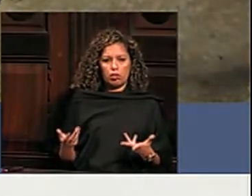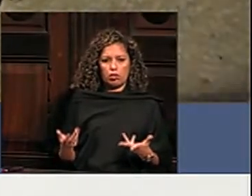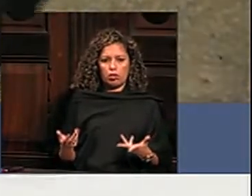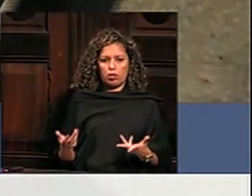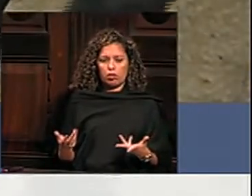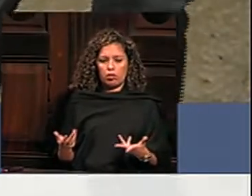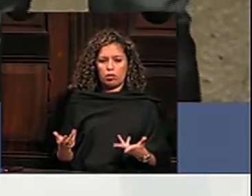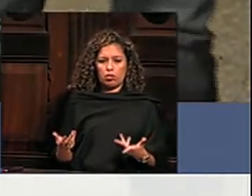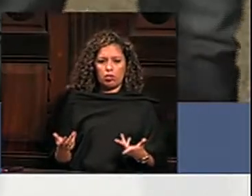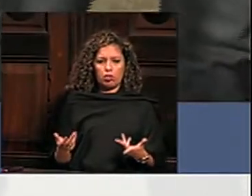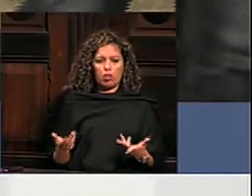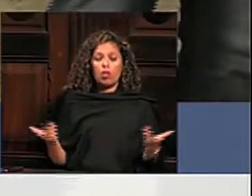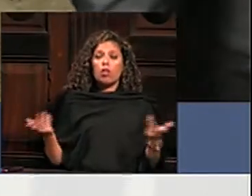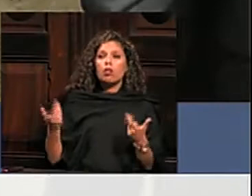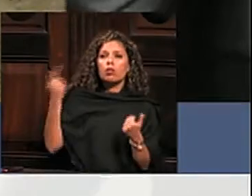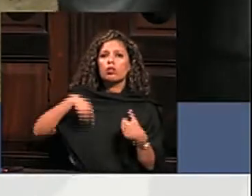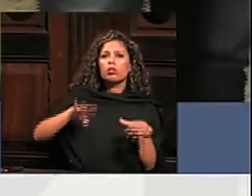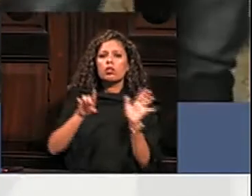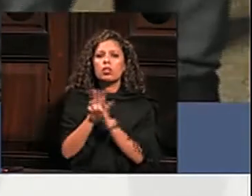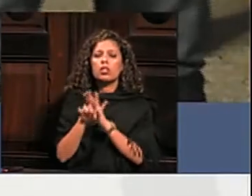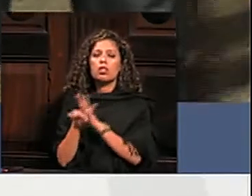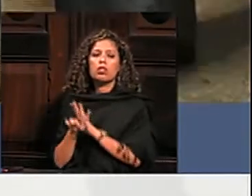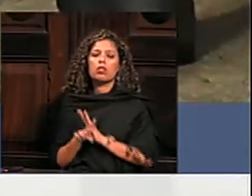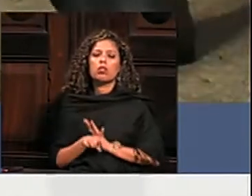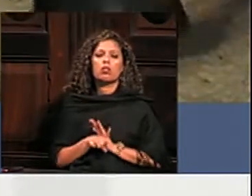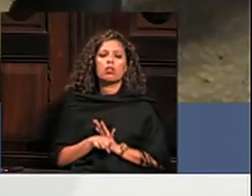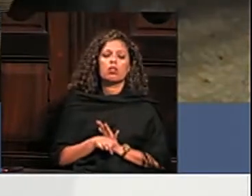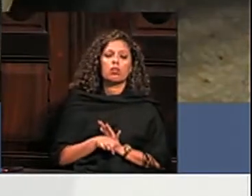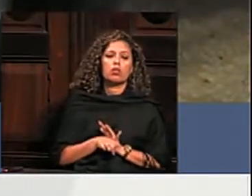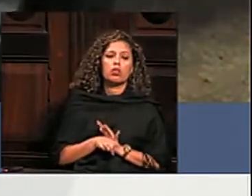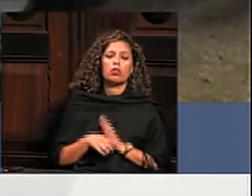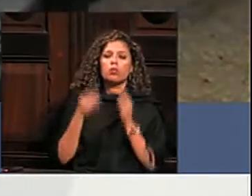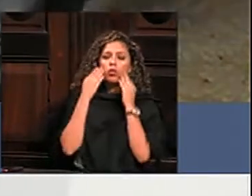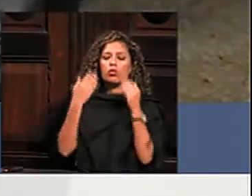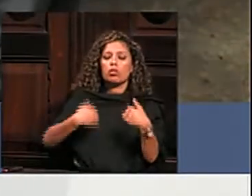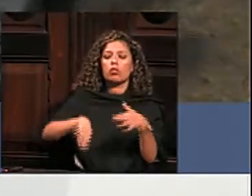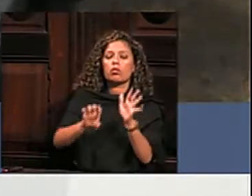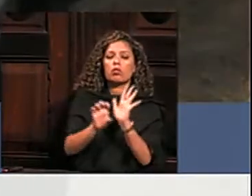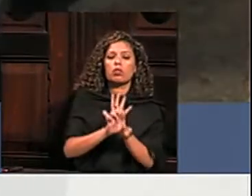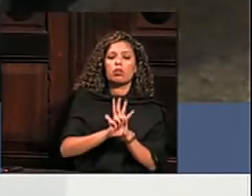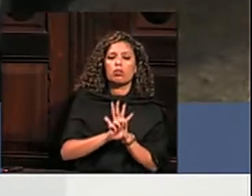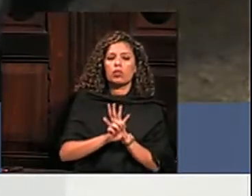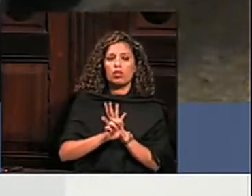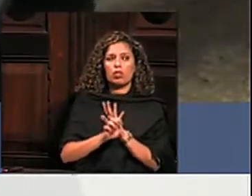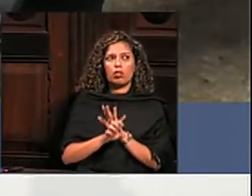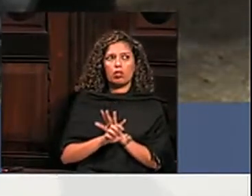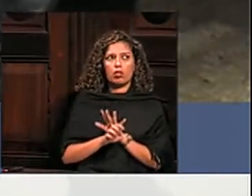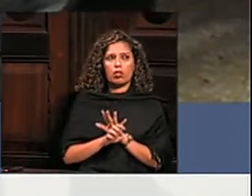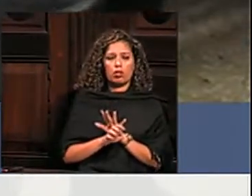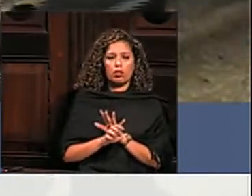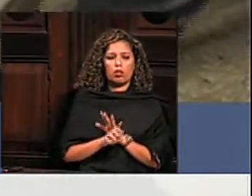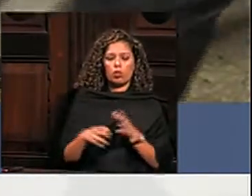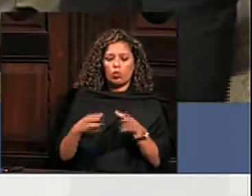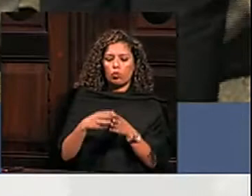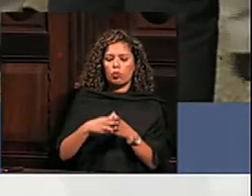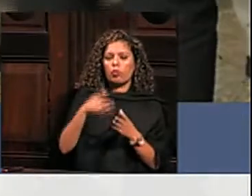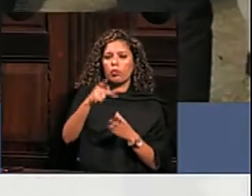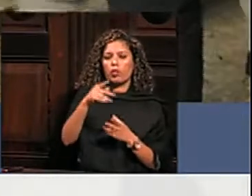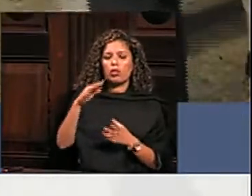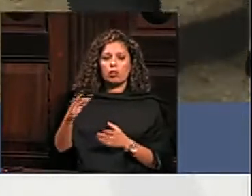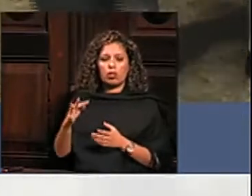seria a relação da defensoria e nós debatemos isso e apresentamos emenda. Mas, ao final, a bancada do Partido dos